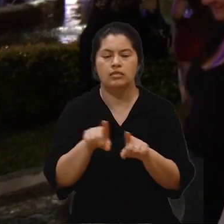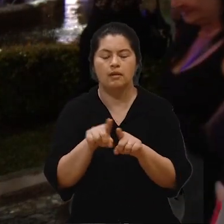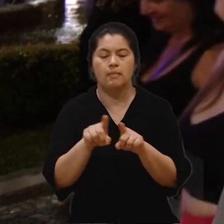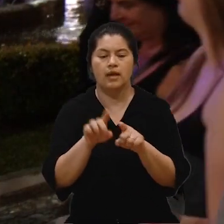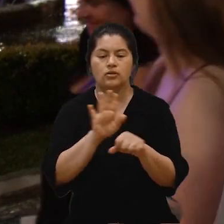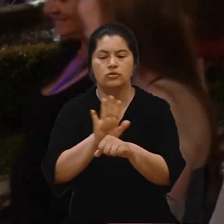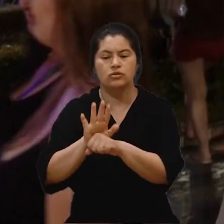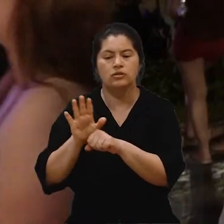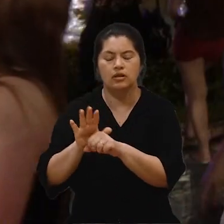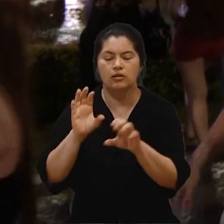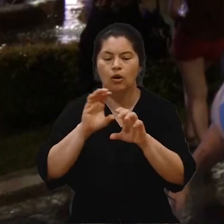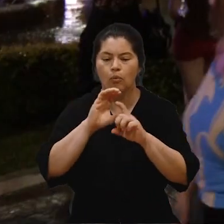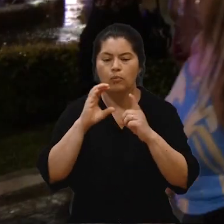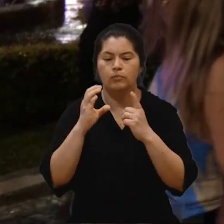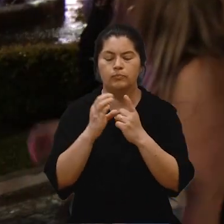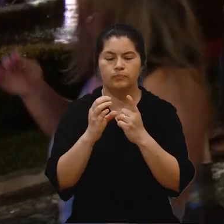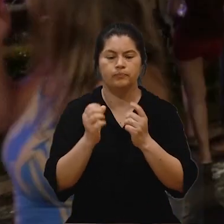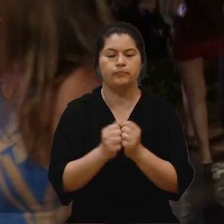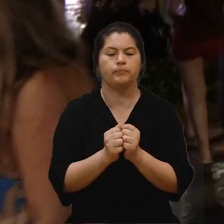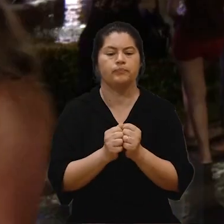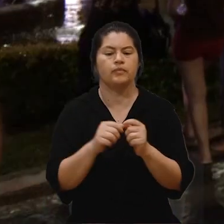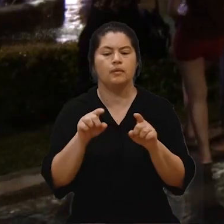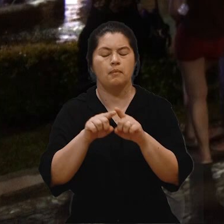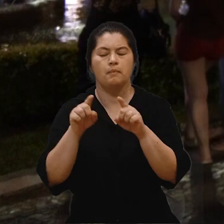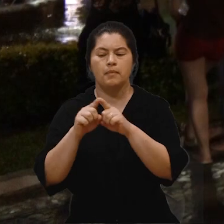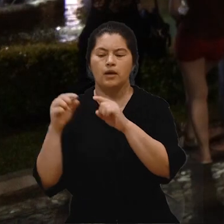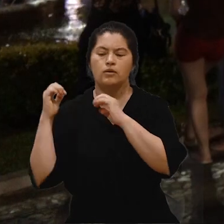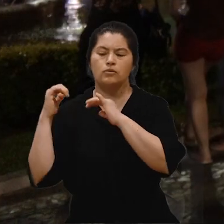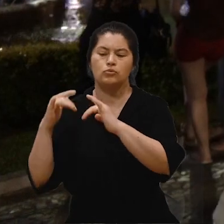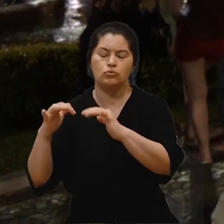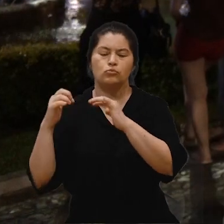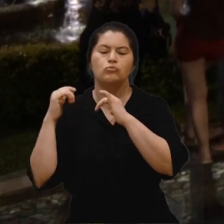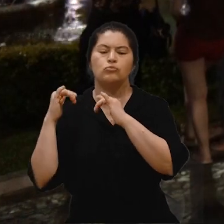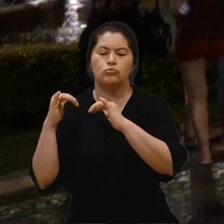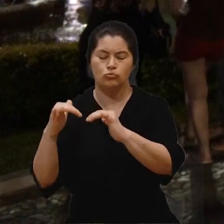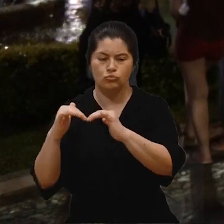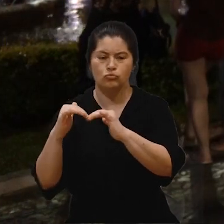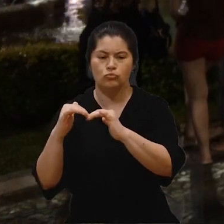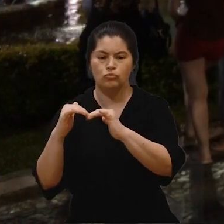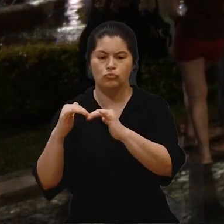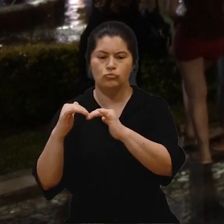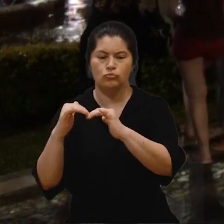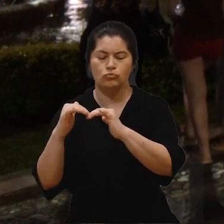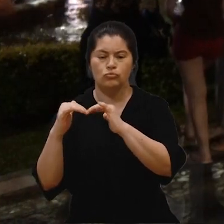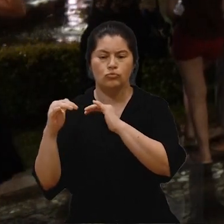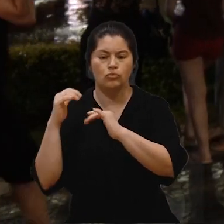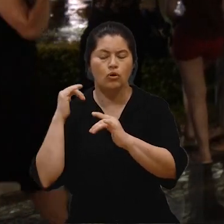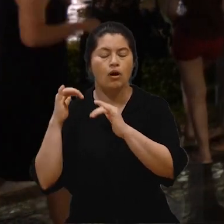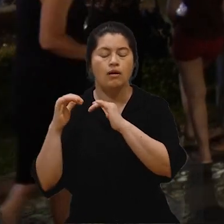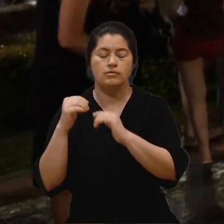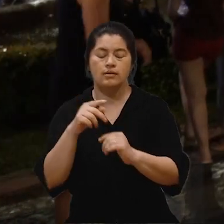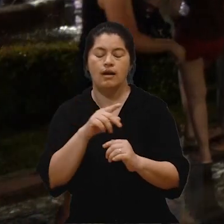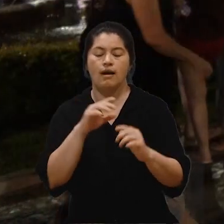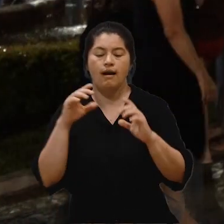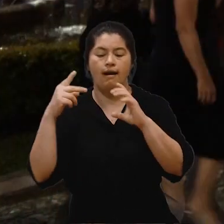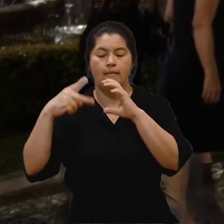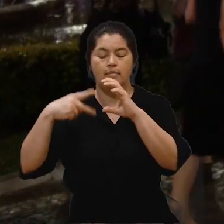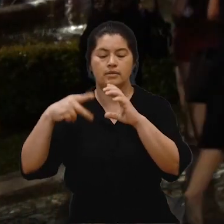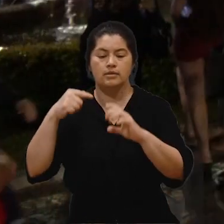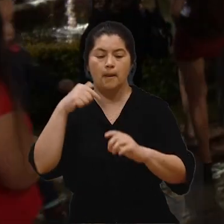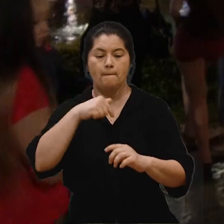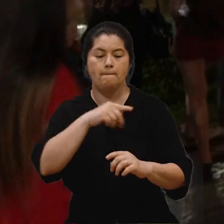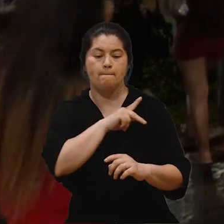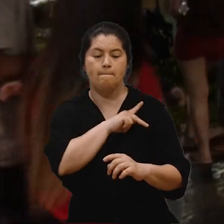Trânsito, Transportes e Mobilidade da Câmara, na qual eu presido, que fizemos várias audiências públicas justamente referente ao transporte